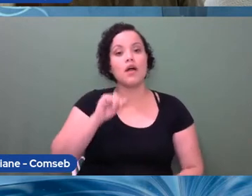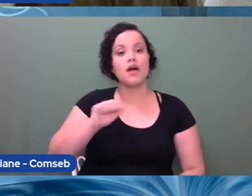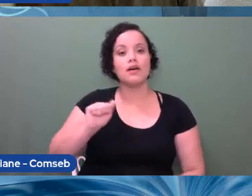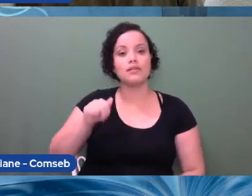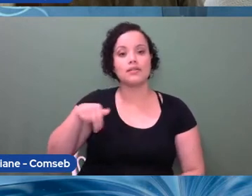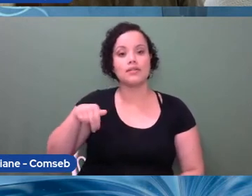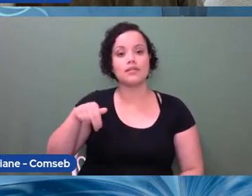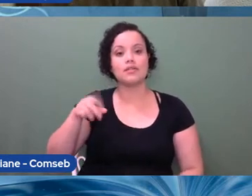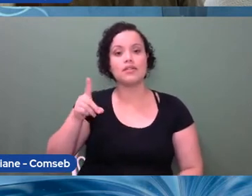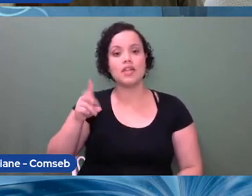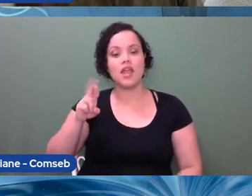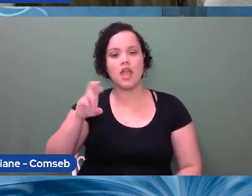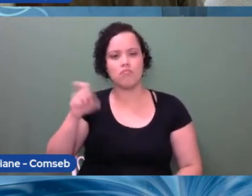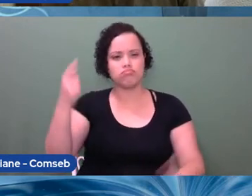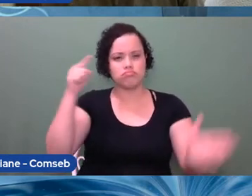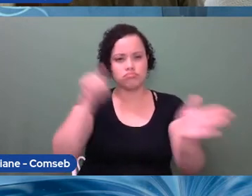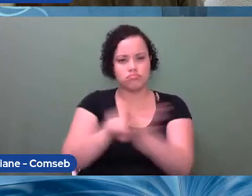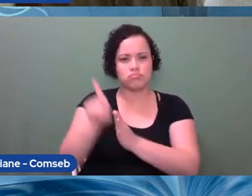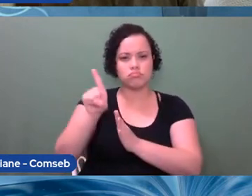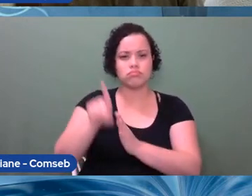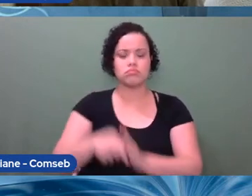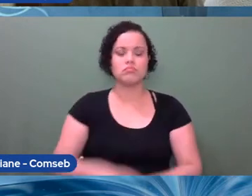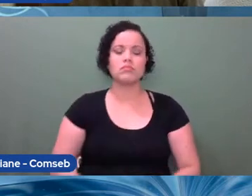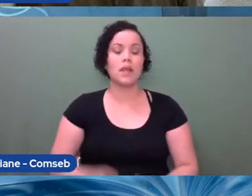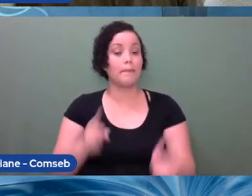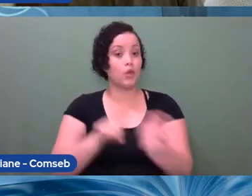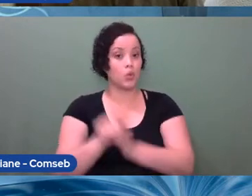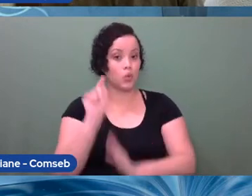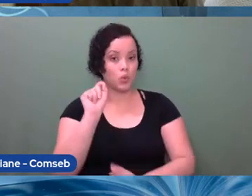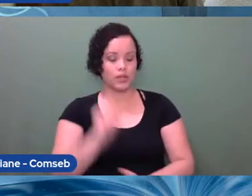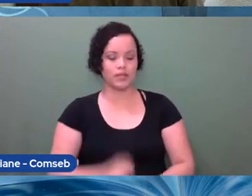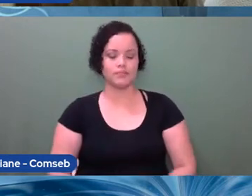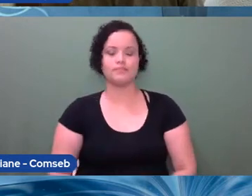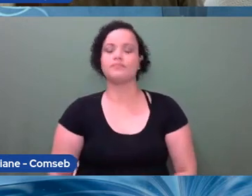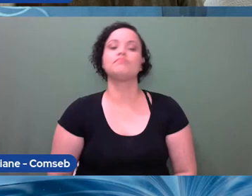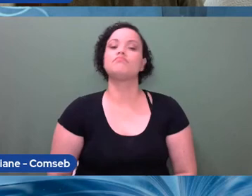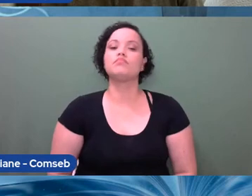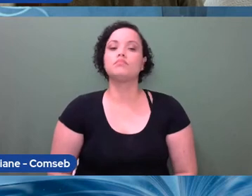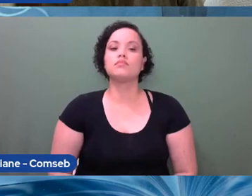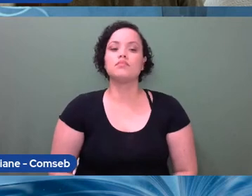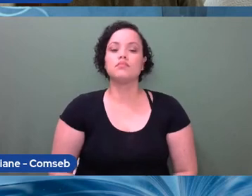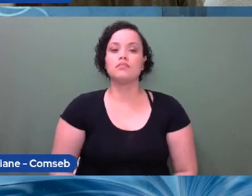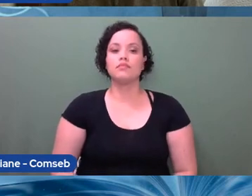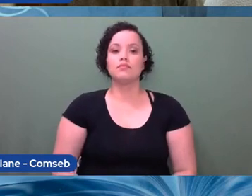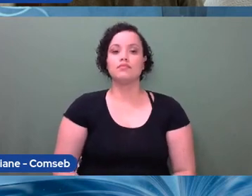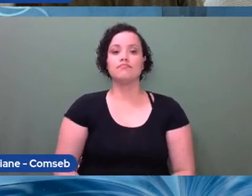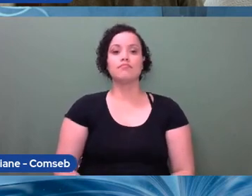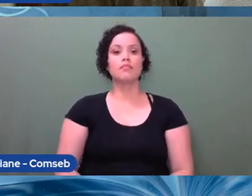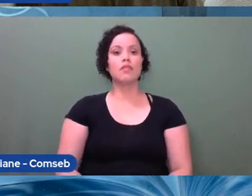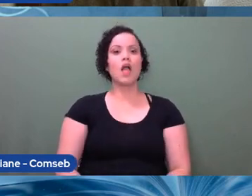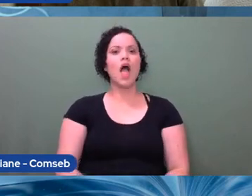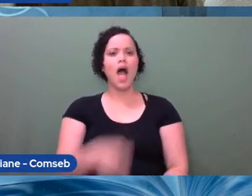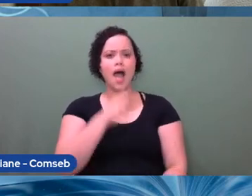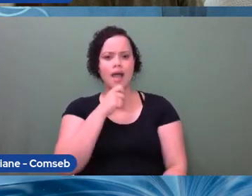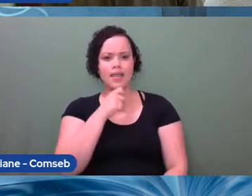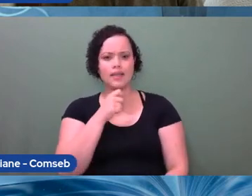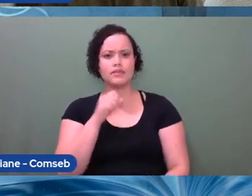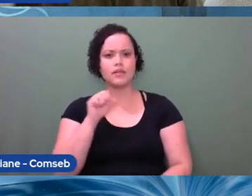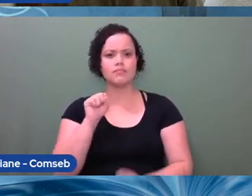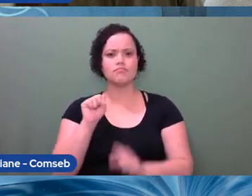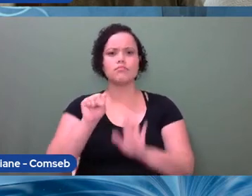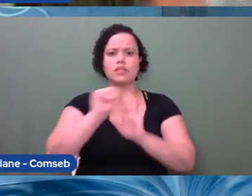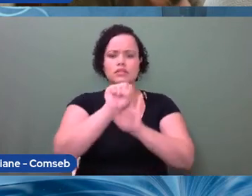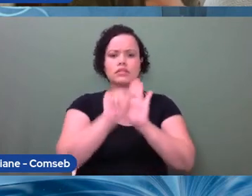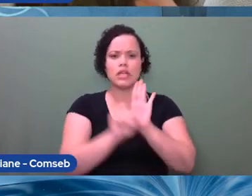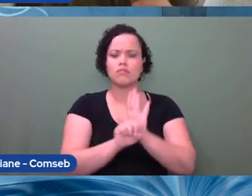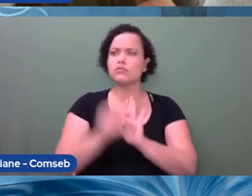da semana passada. Ela pergunta o seguinte, José: ainda nesse século, Deus nos